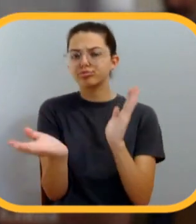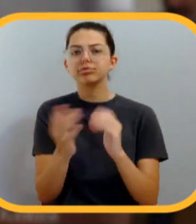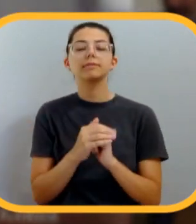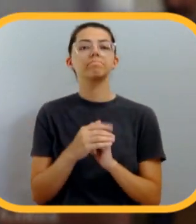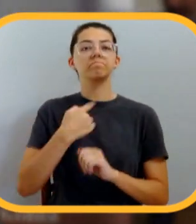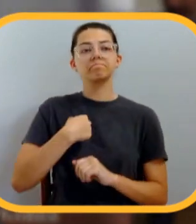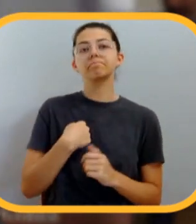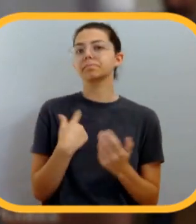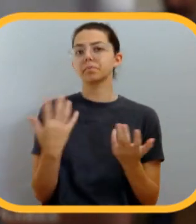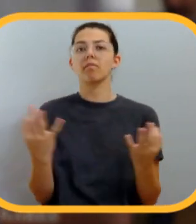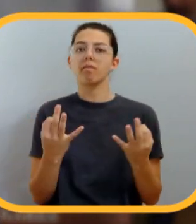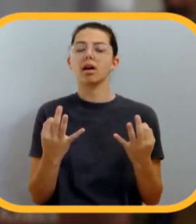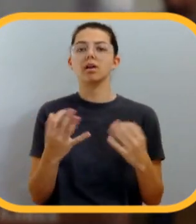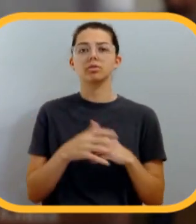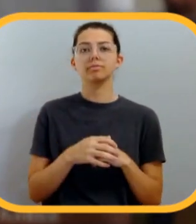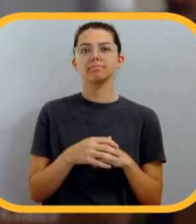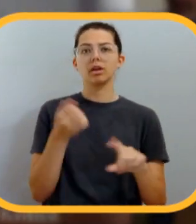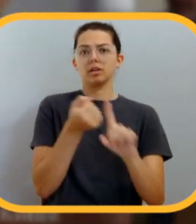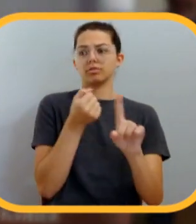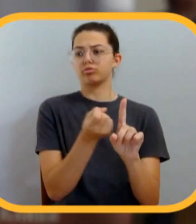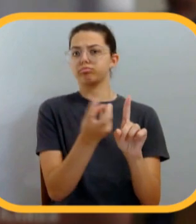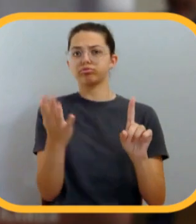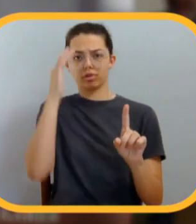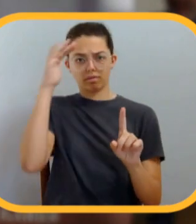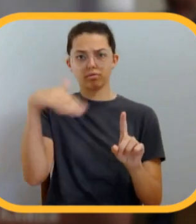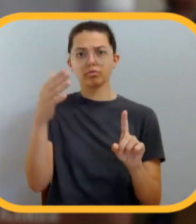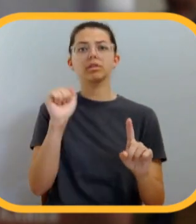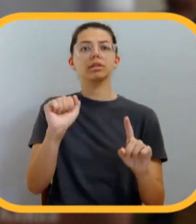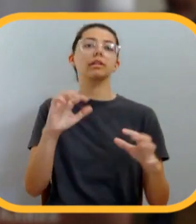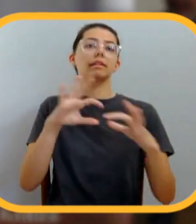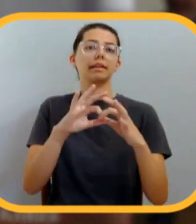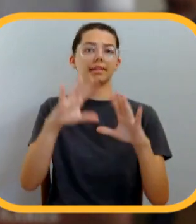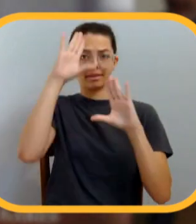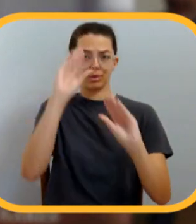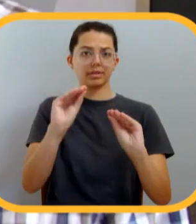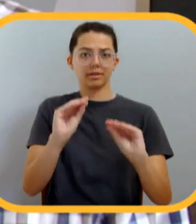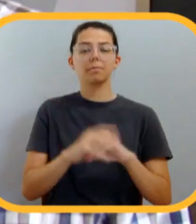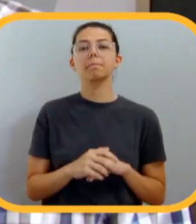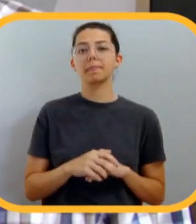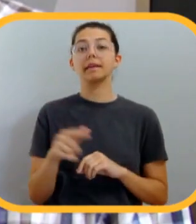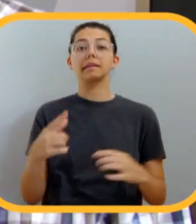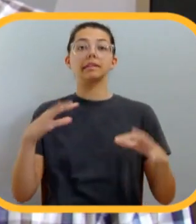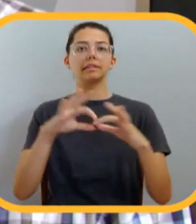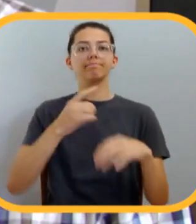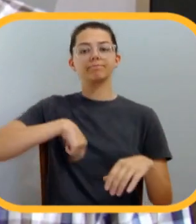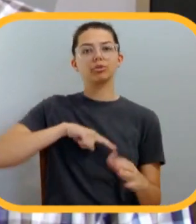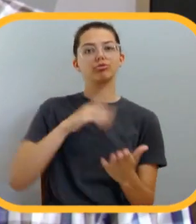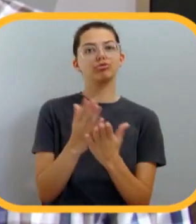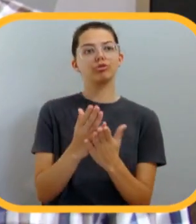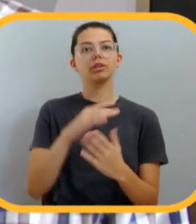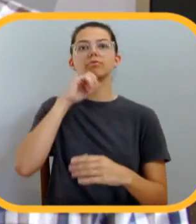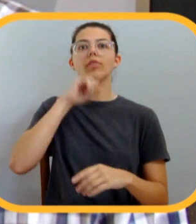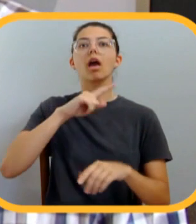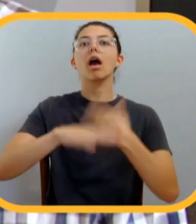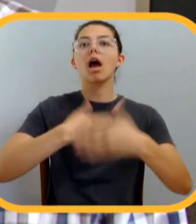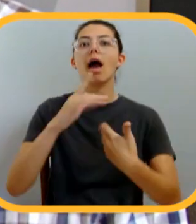artificial e afins. Portanto, eu diria que os futuros desafios estarão muito ligados com a questão da educação. Vai ter que ver muito com aquilo que nós nas